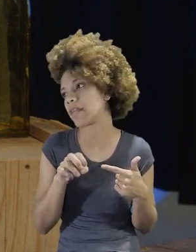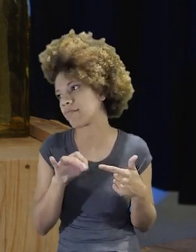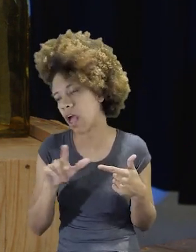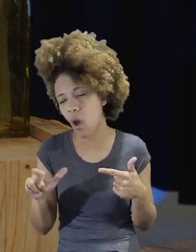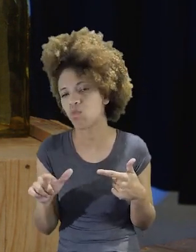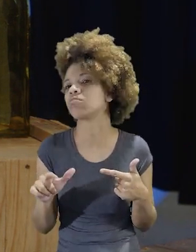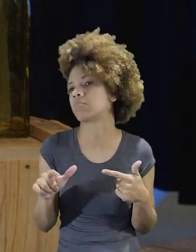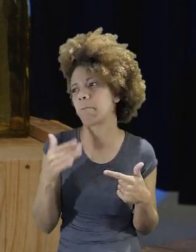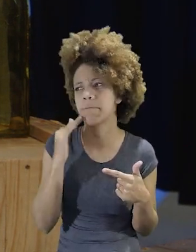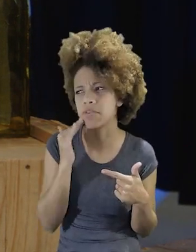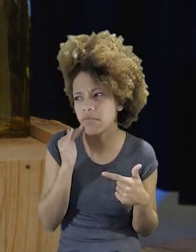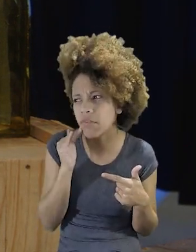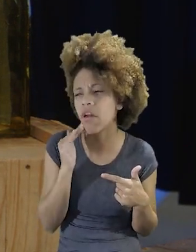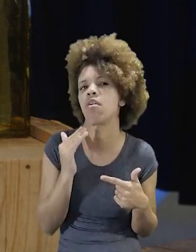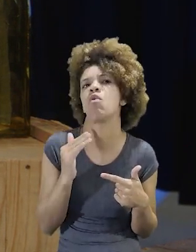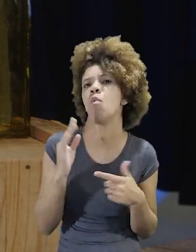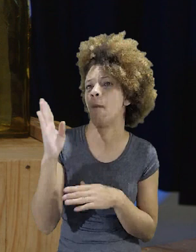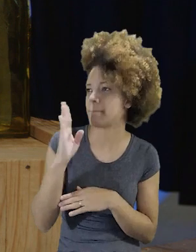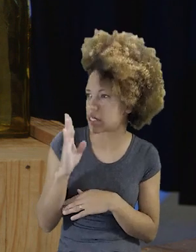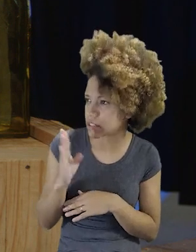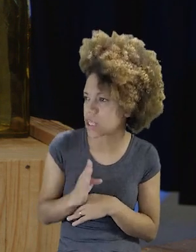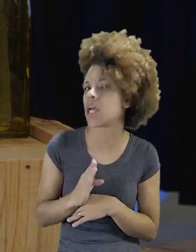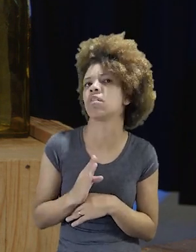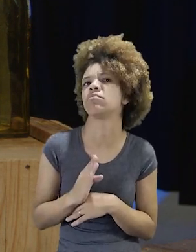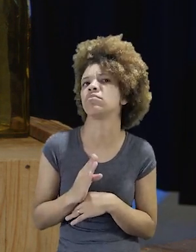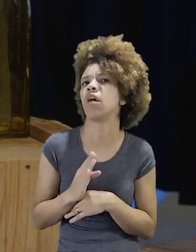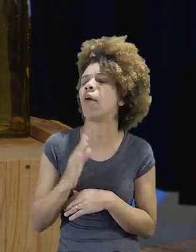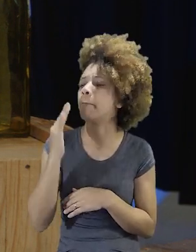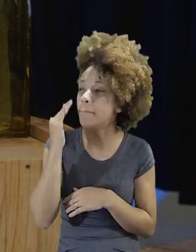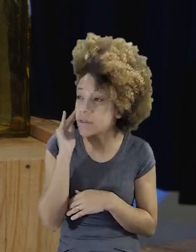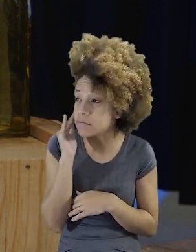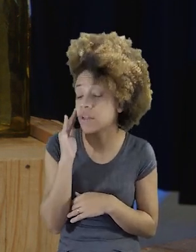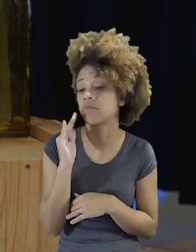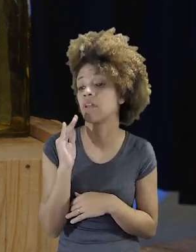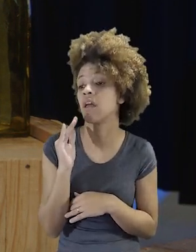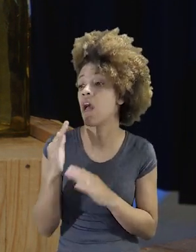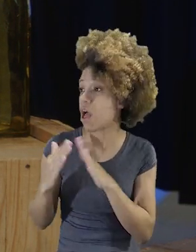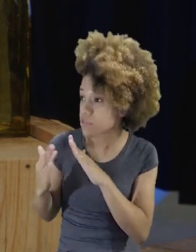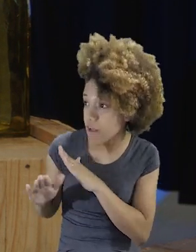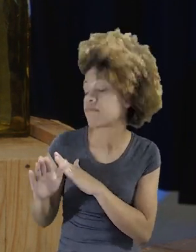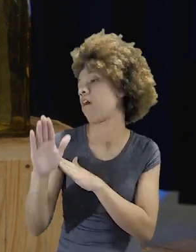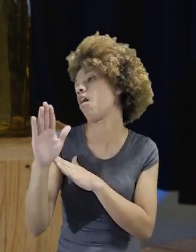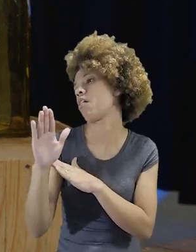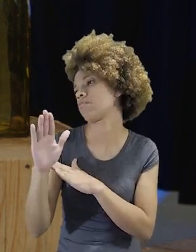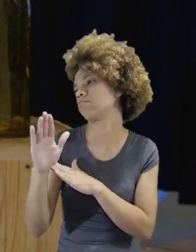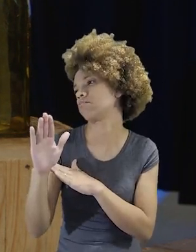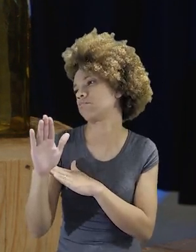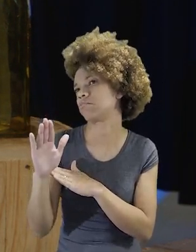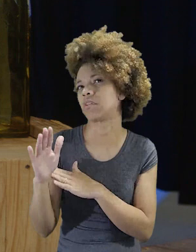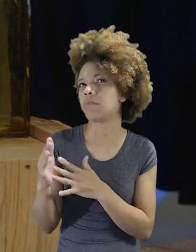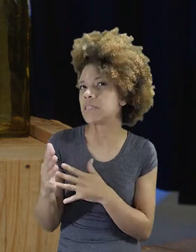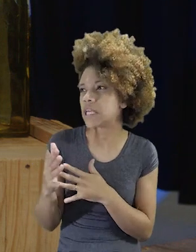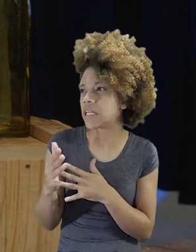fundamental disco para você entender o Brasil diz para você entender as favelas